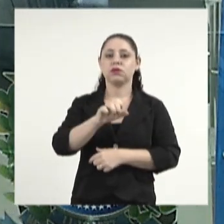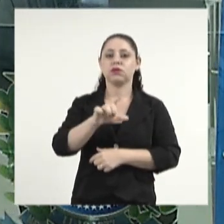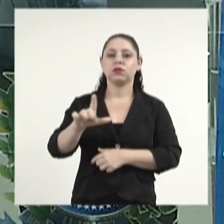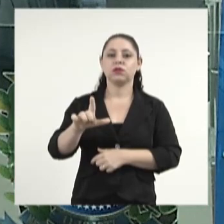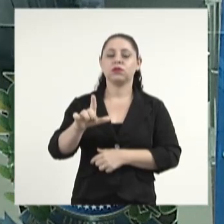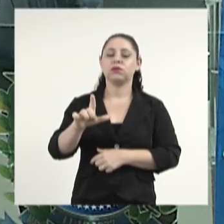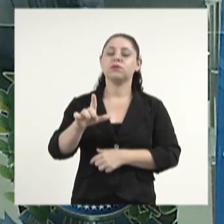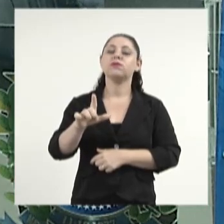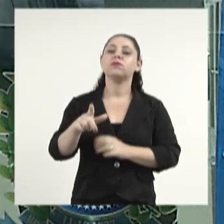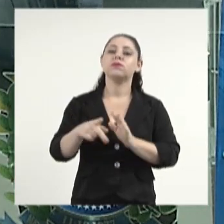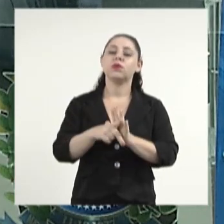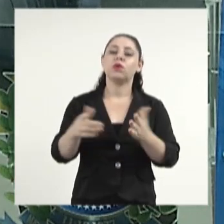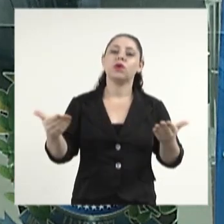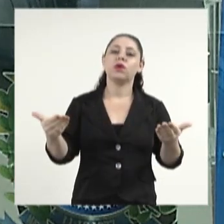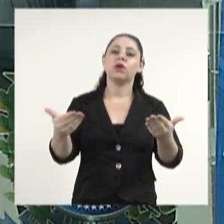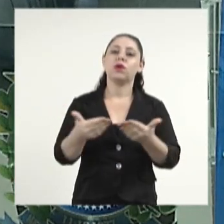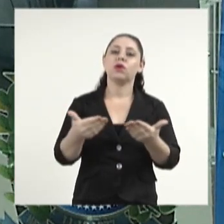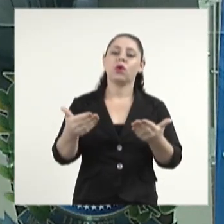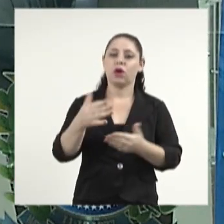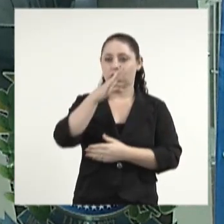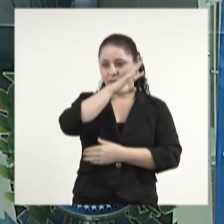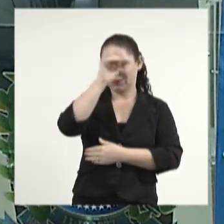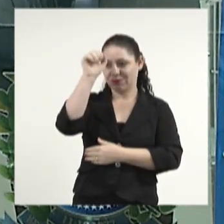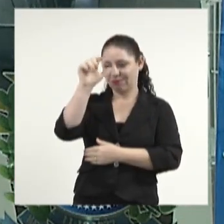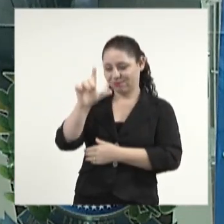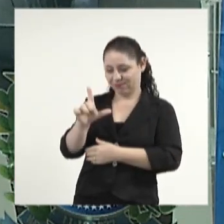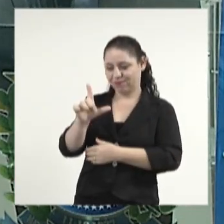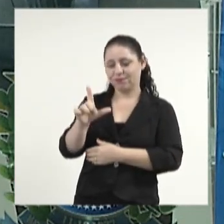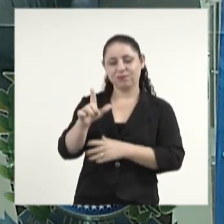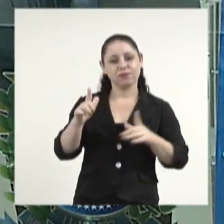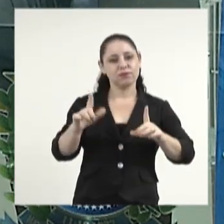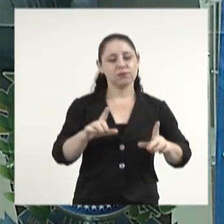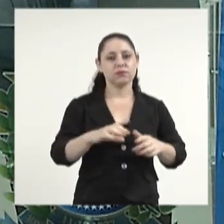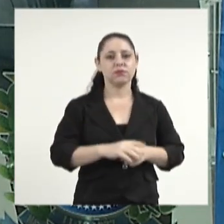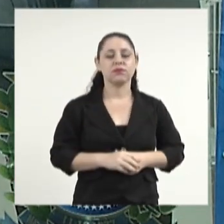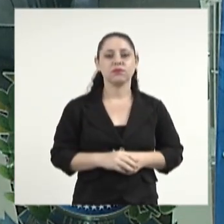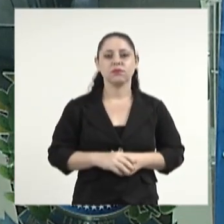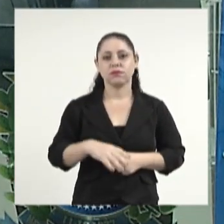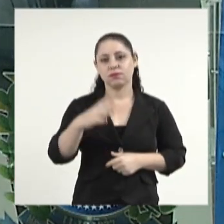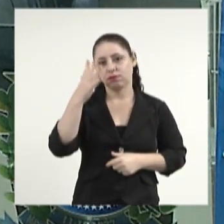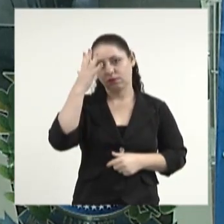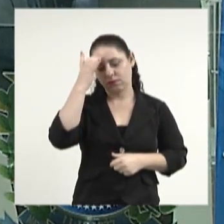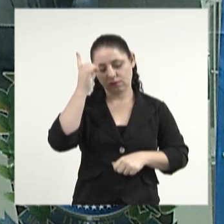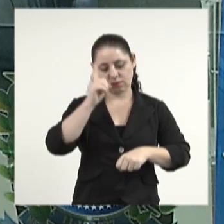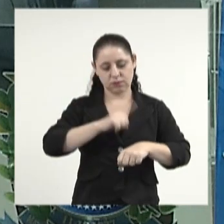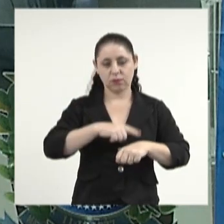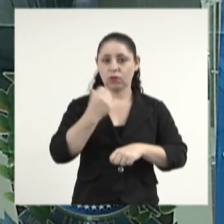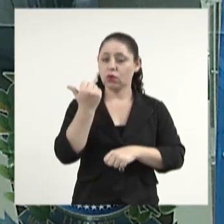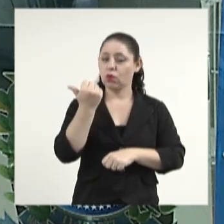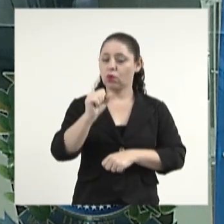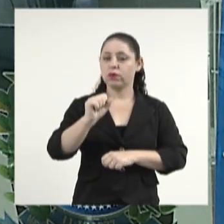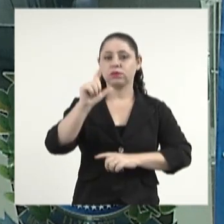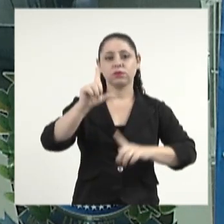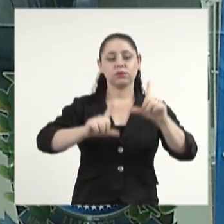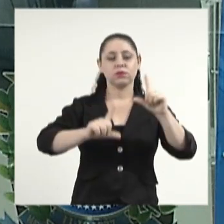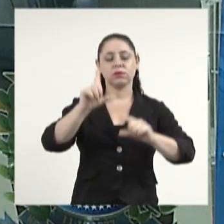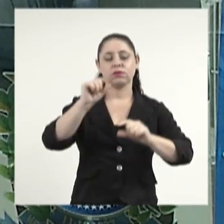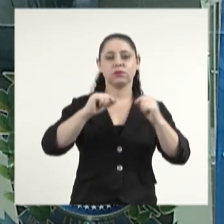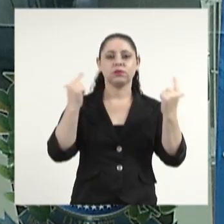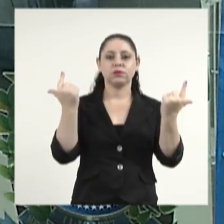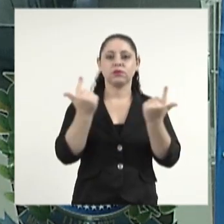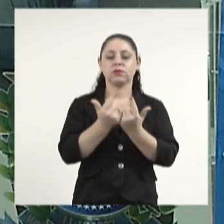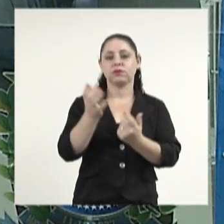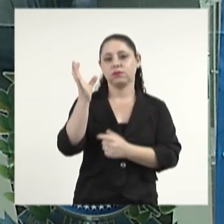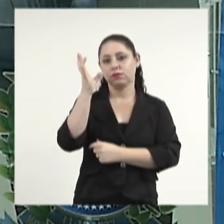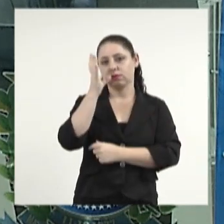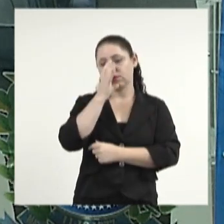Fernández Artime, a partir de agora, sul-mato-grossense. Bom, e amanhã, 8 da noite, aqui na TV Assembleia, na TV Alemes, você